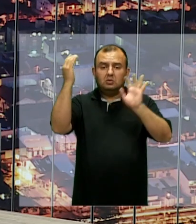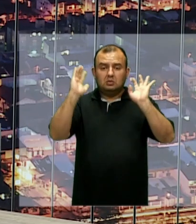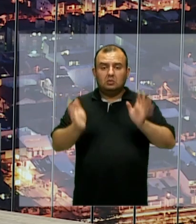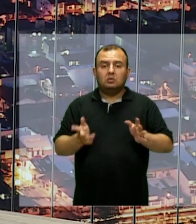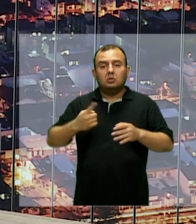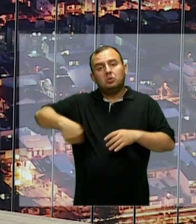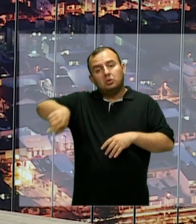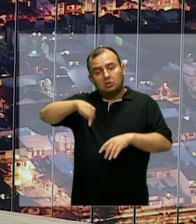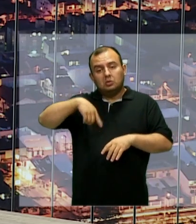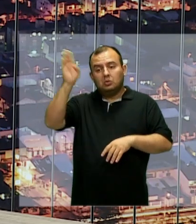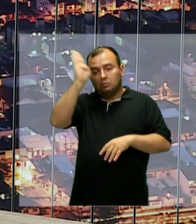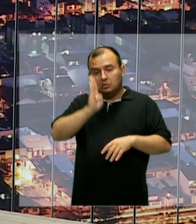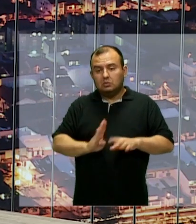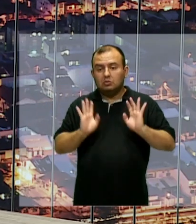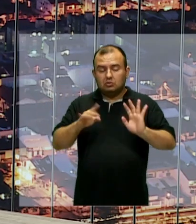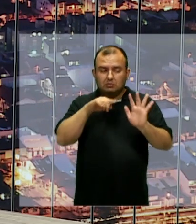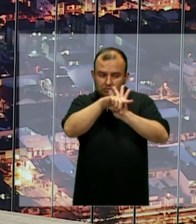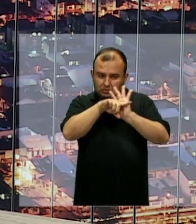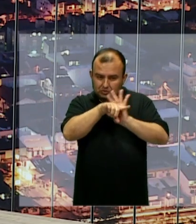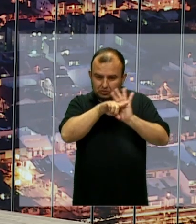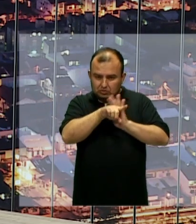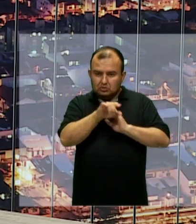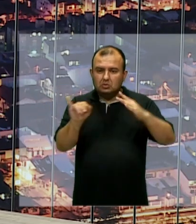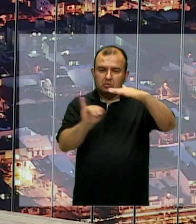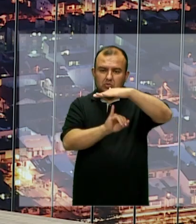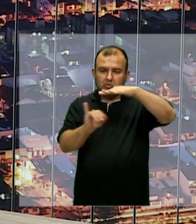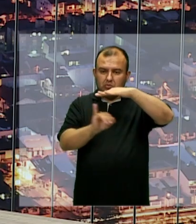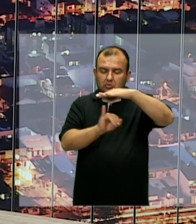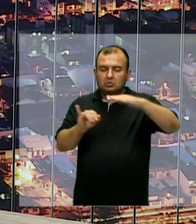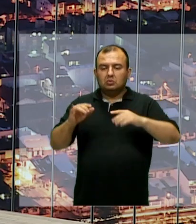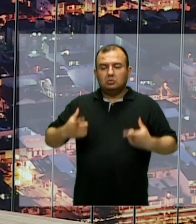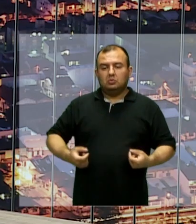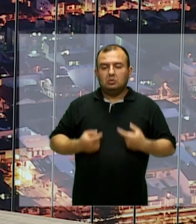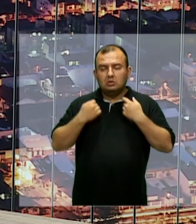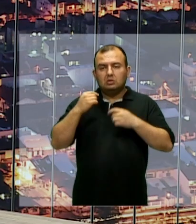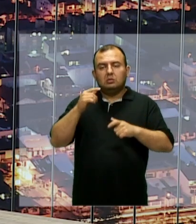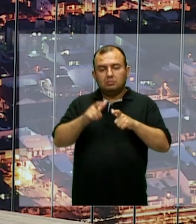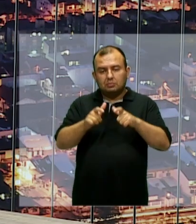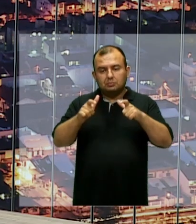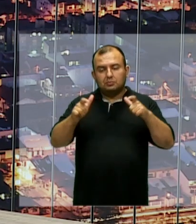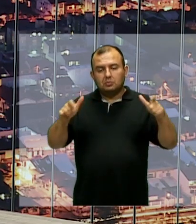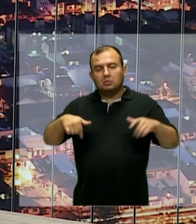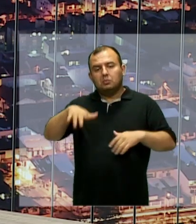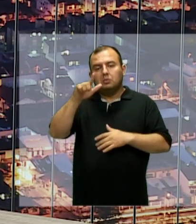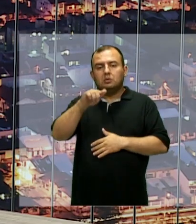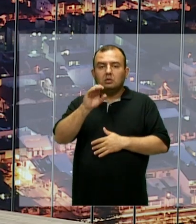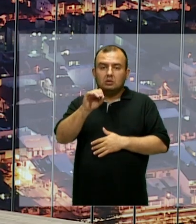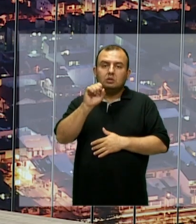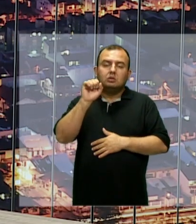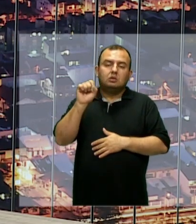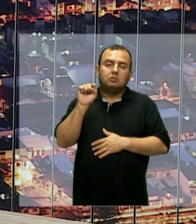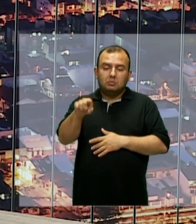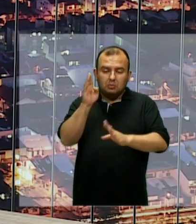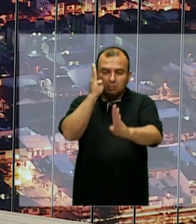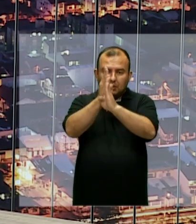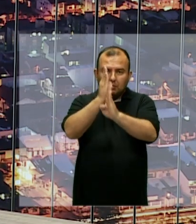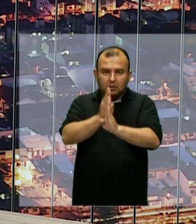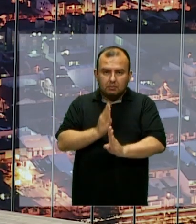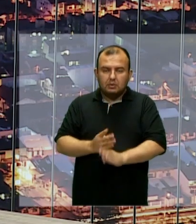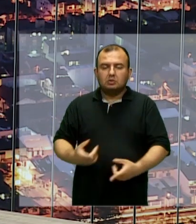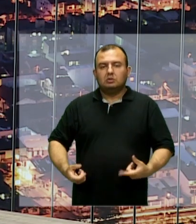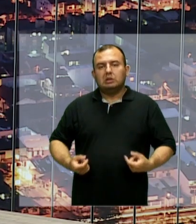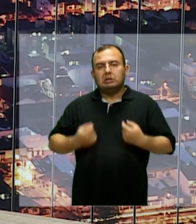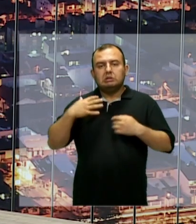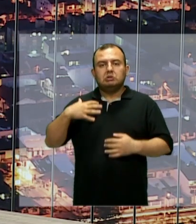que só no Brasil, conforme o Instituto do Câncer, o INCA, a cada ano, mais de 70 mil novos casos de câncer